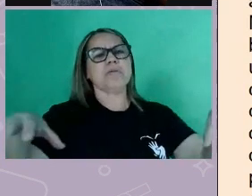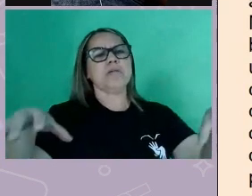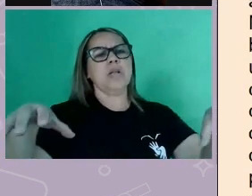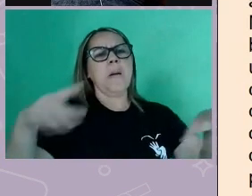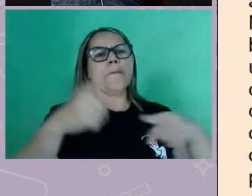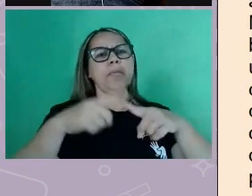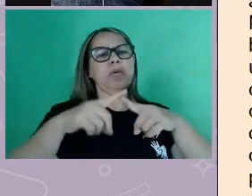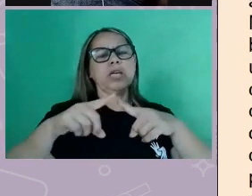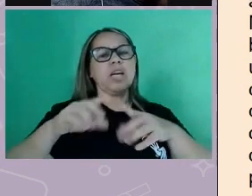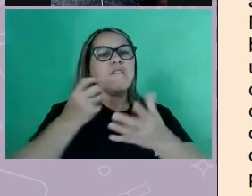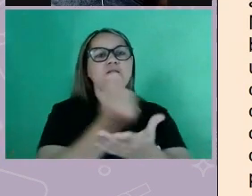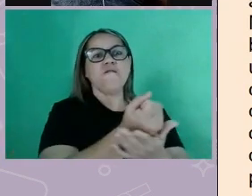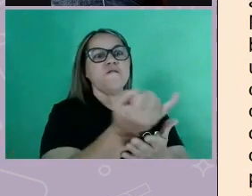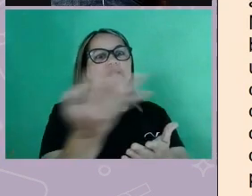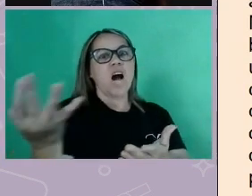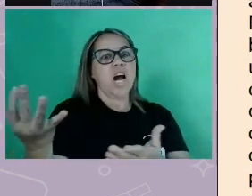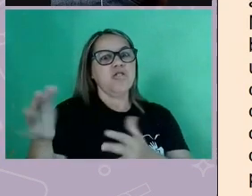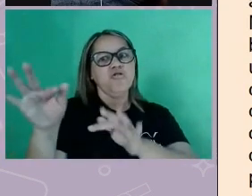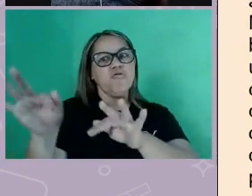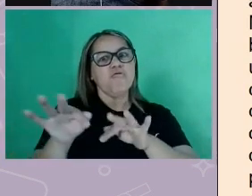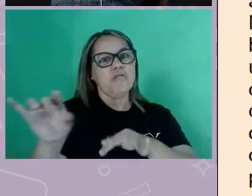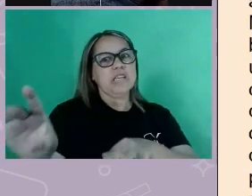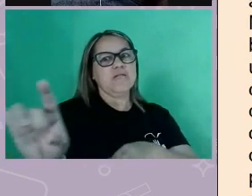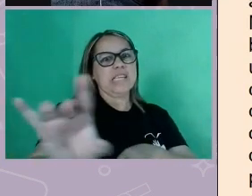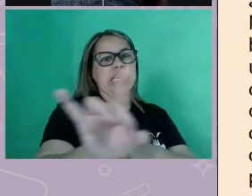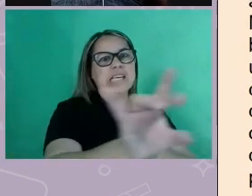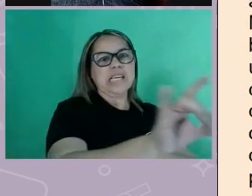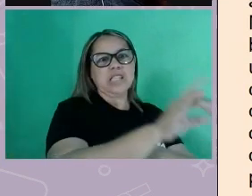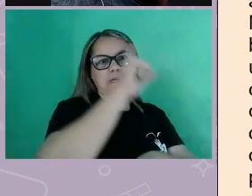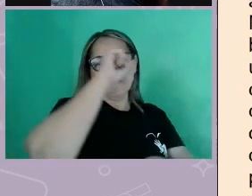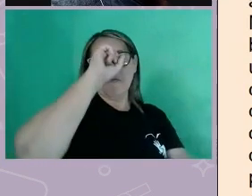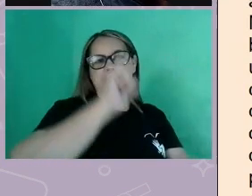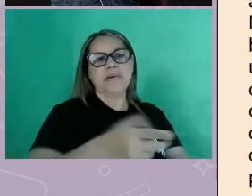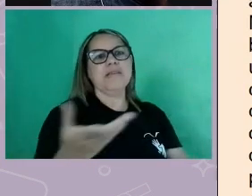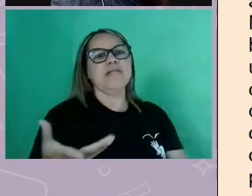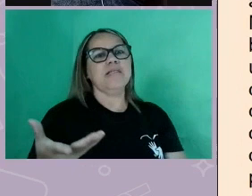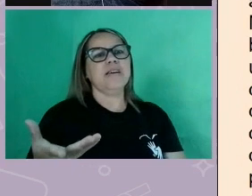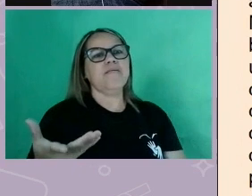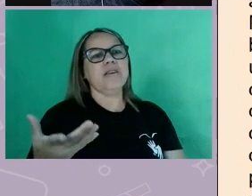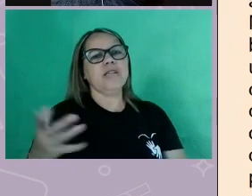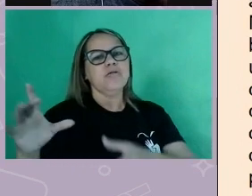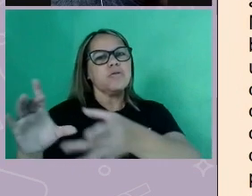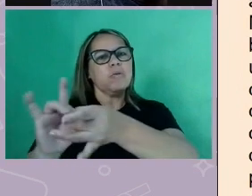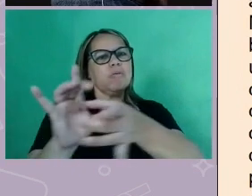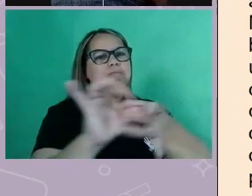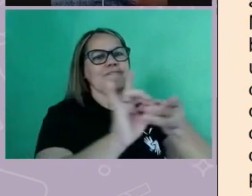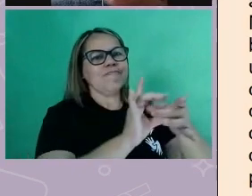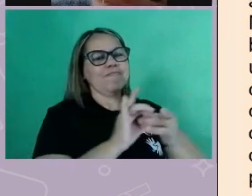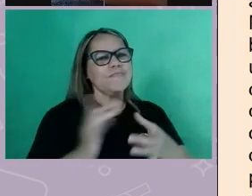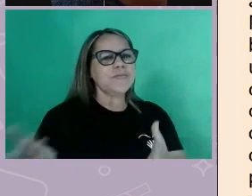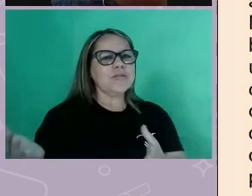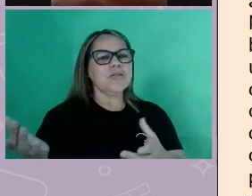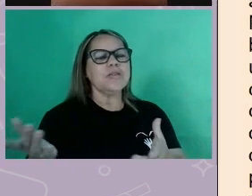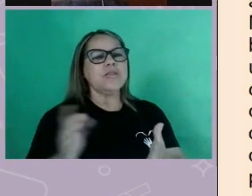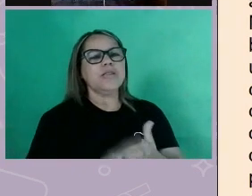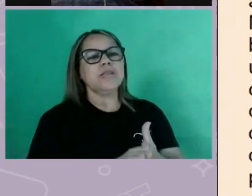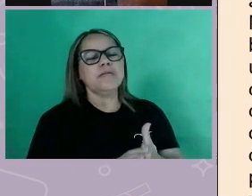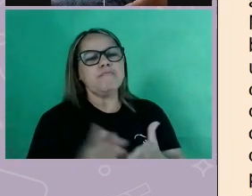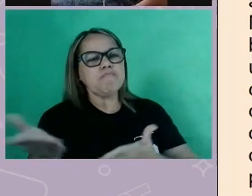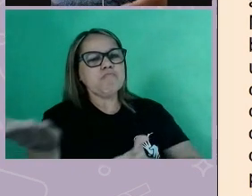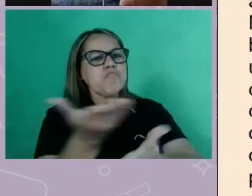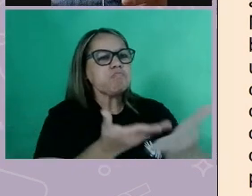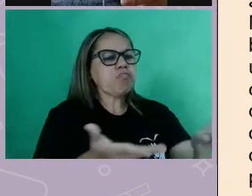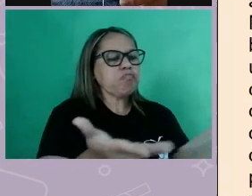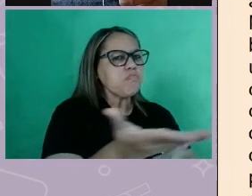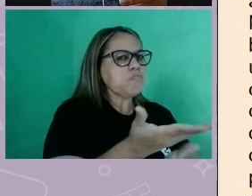eram vários feudos e cada feudo tinha o domínio do senhor feudal que mantinha conexão com outros feudos a partir da relação de suzerania e